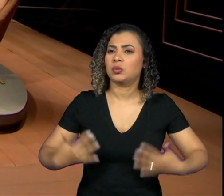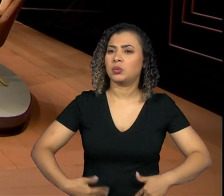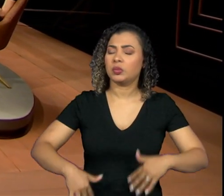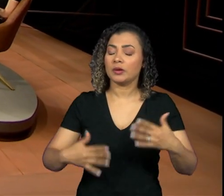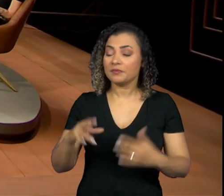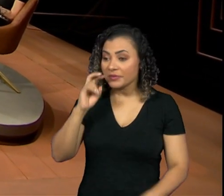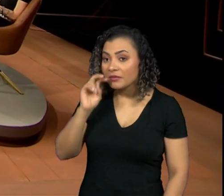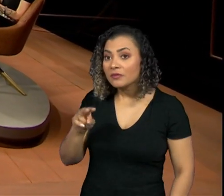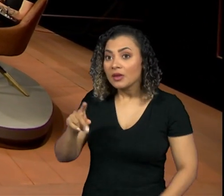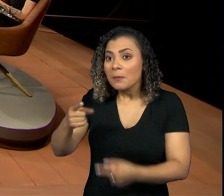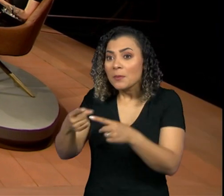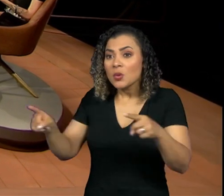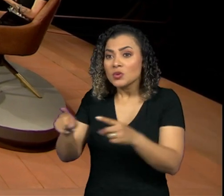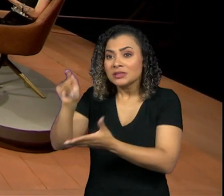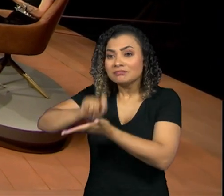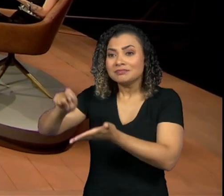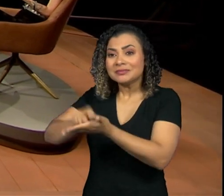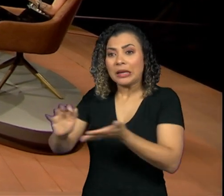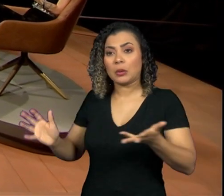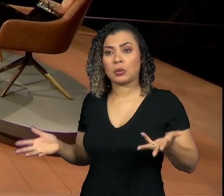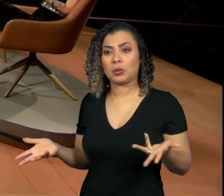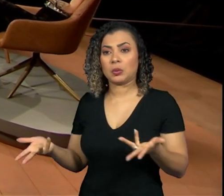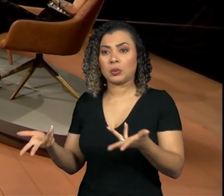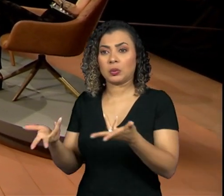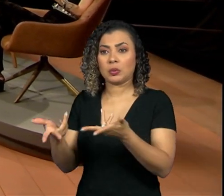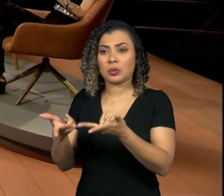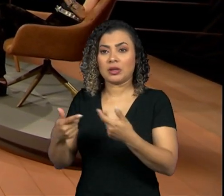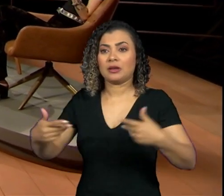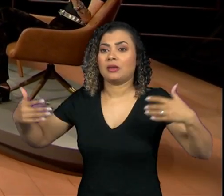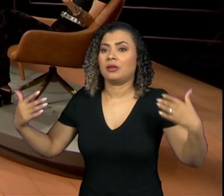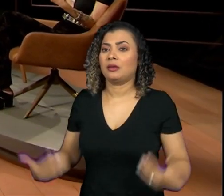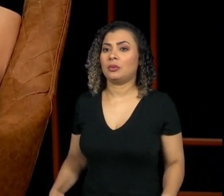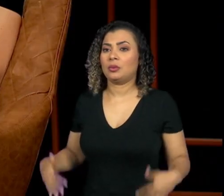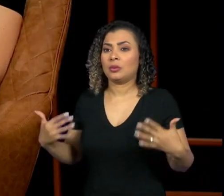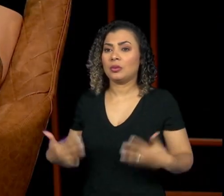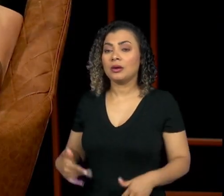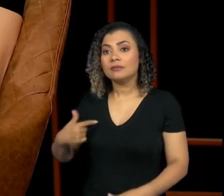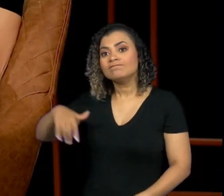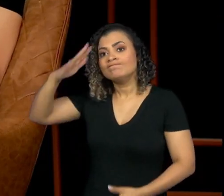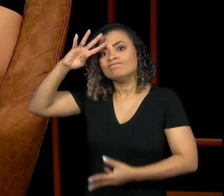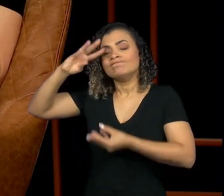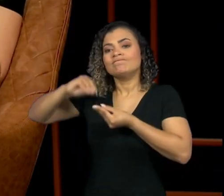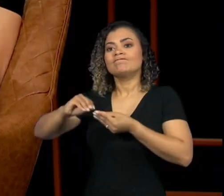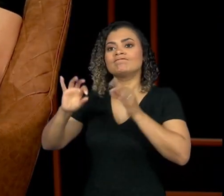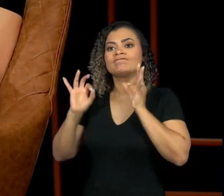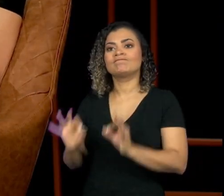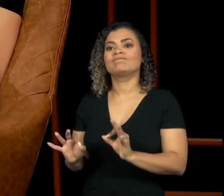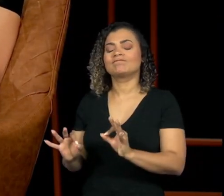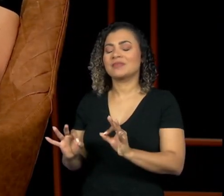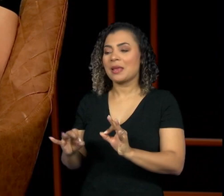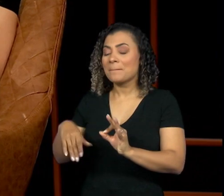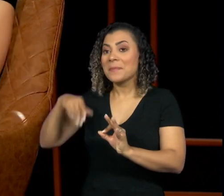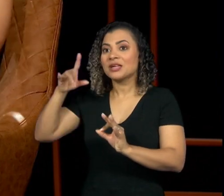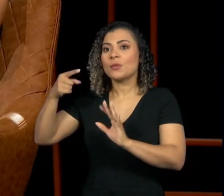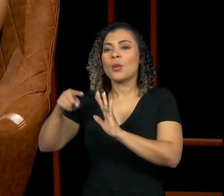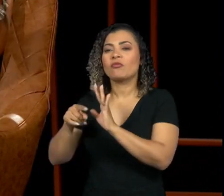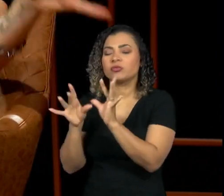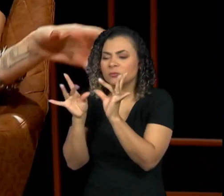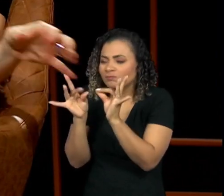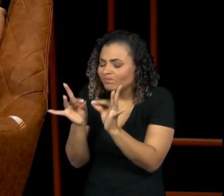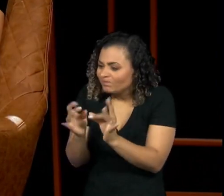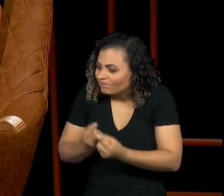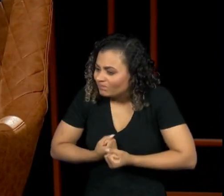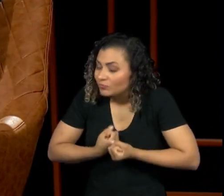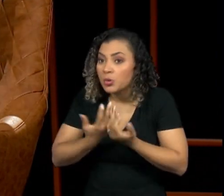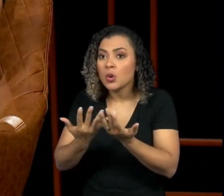refinada, de uma literatura que exige um entendimento profundo, está na